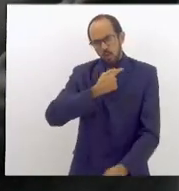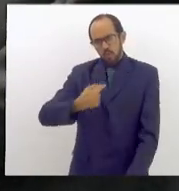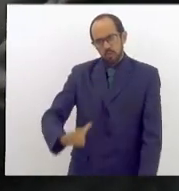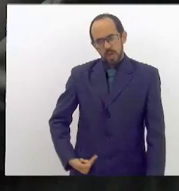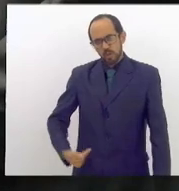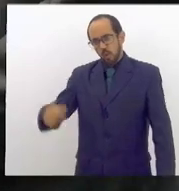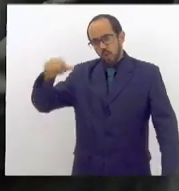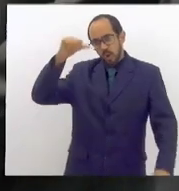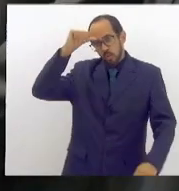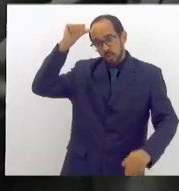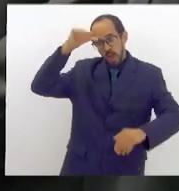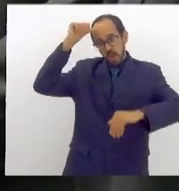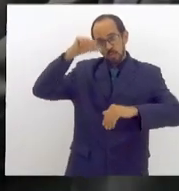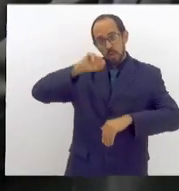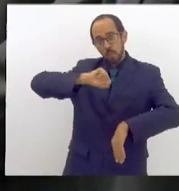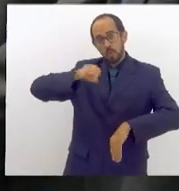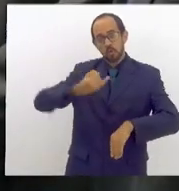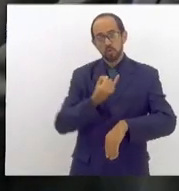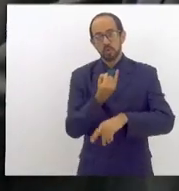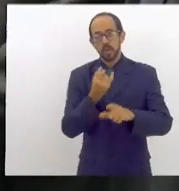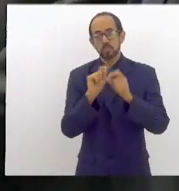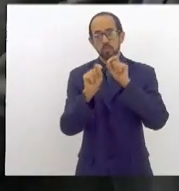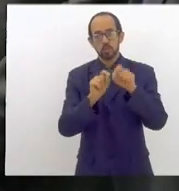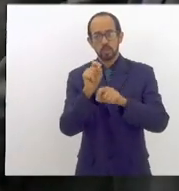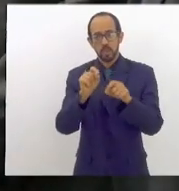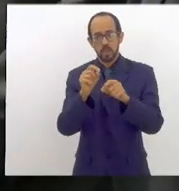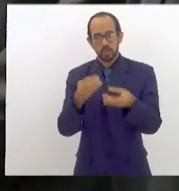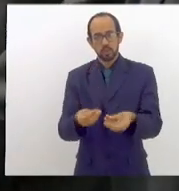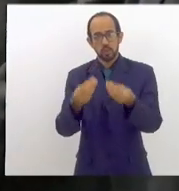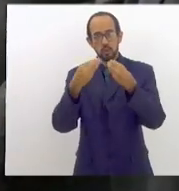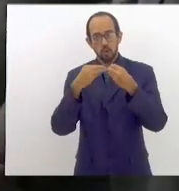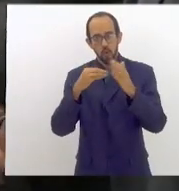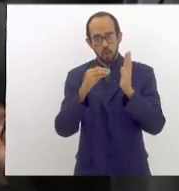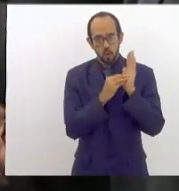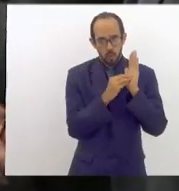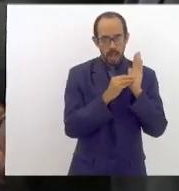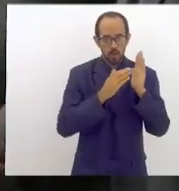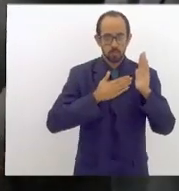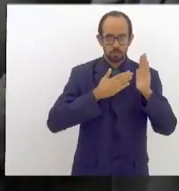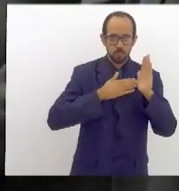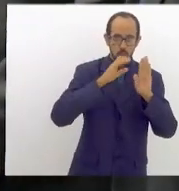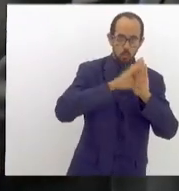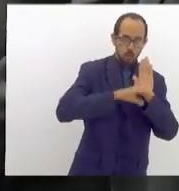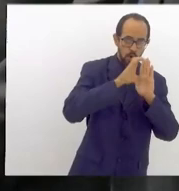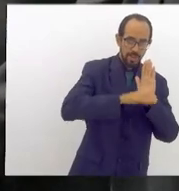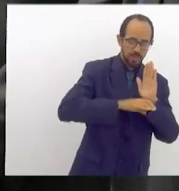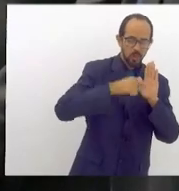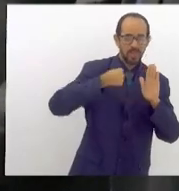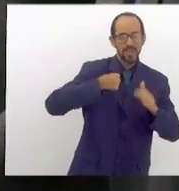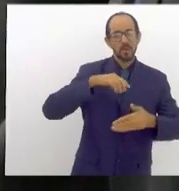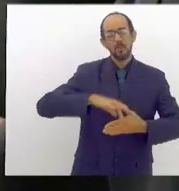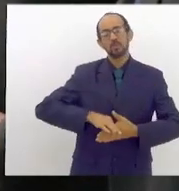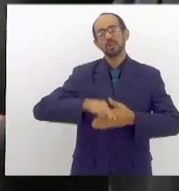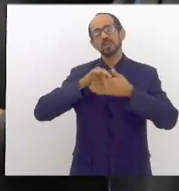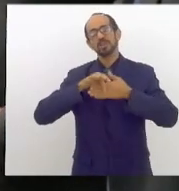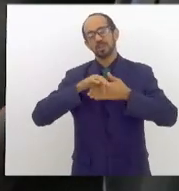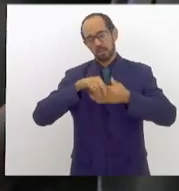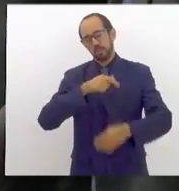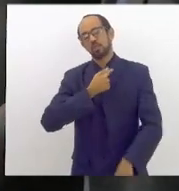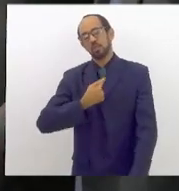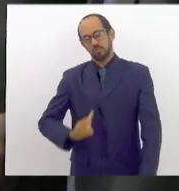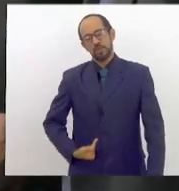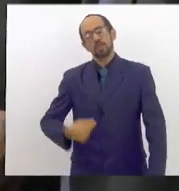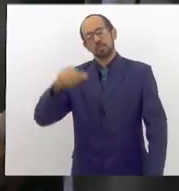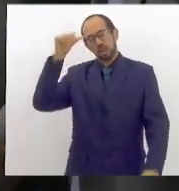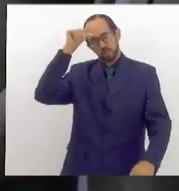pela oportunidade de colocar no meu humilde currículo político de ser líder do governador Cláudio Castro aqui nessa